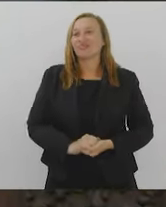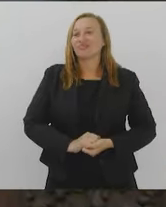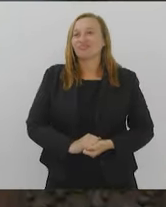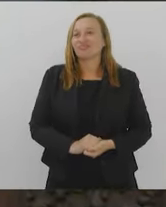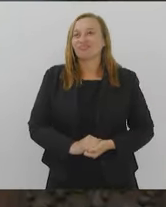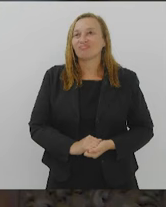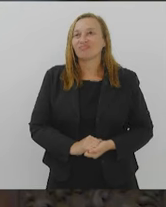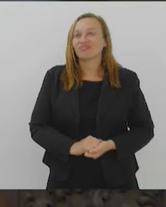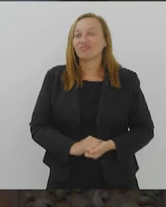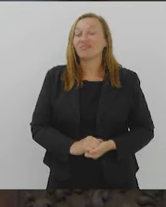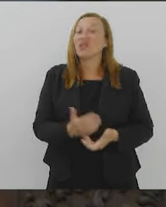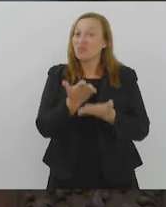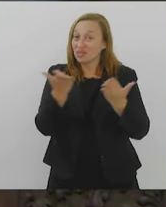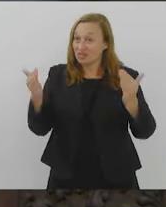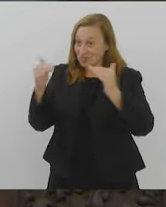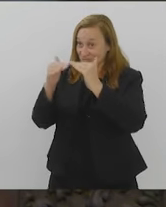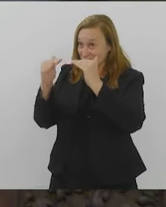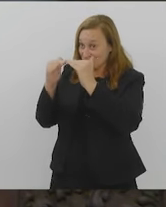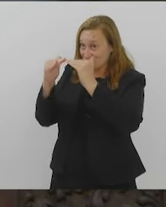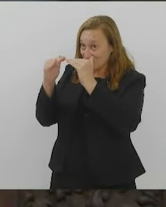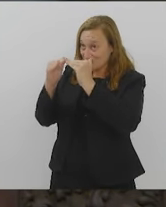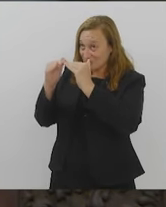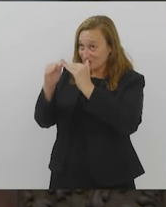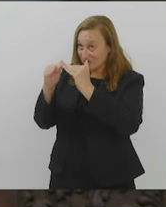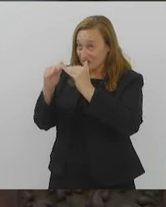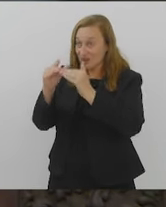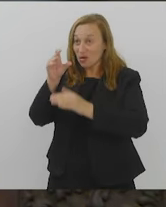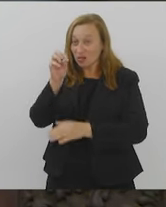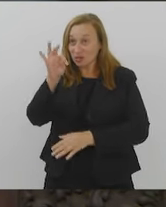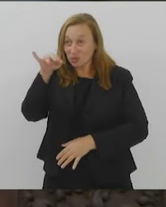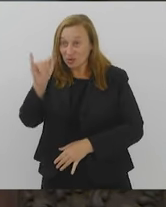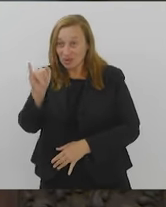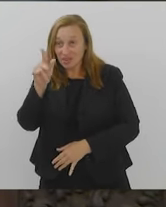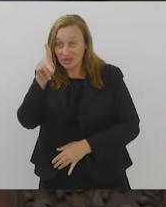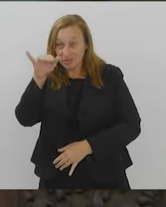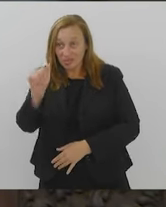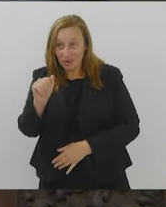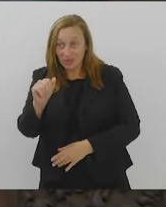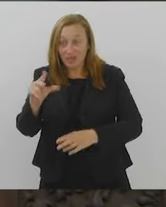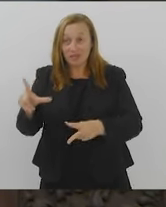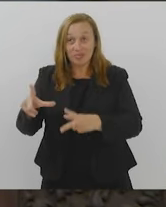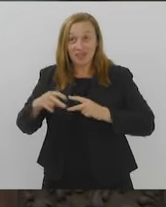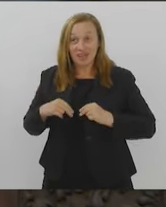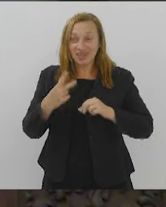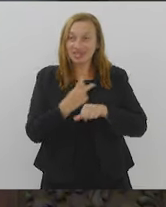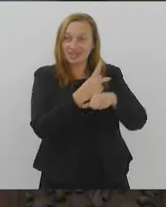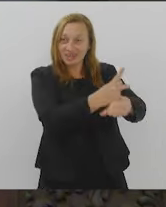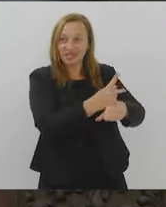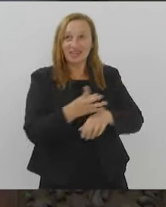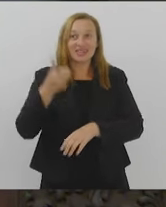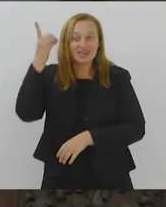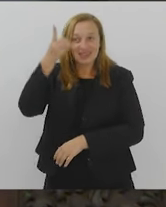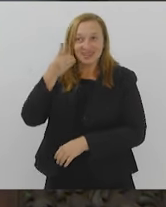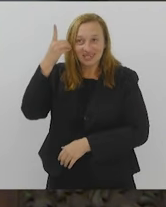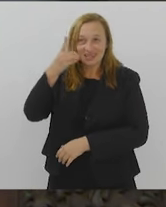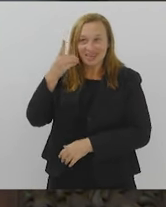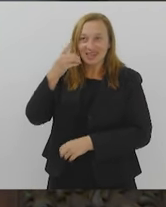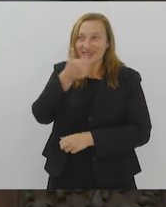Todos nós concordamos que o Otônio de Paula merece o título de deputado do